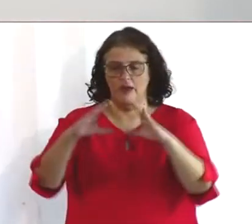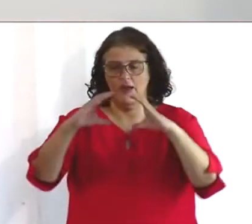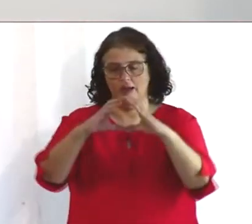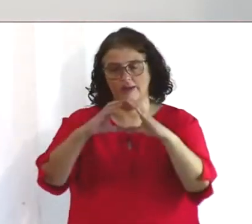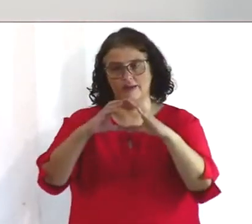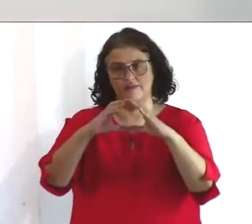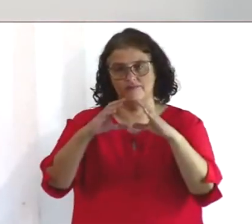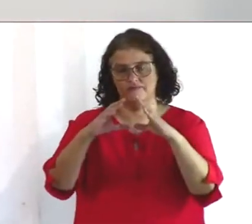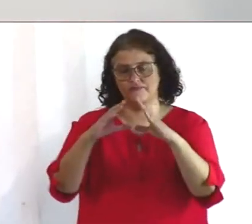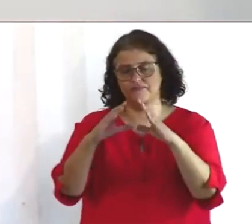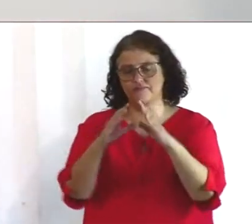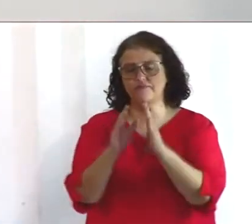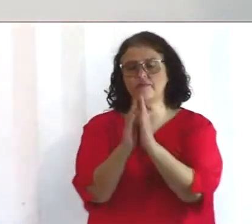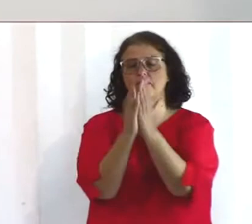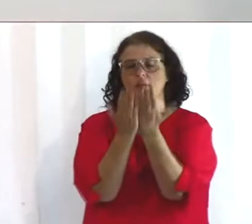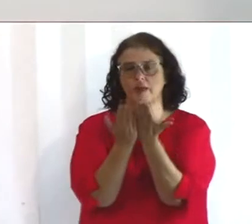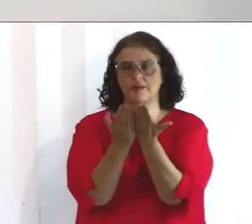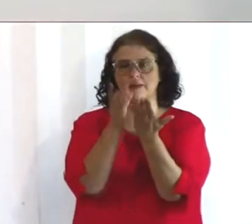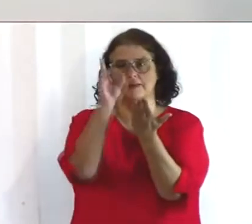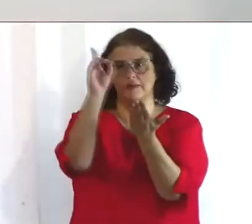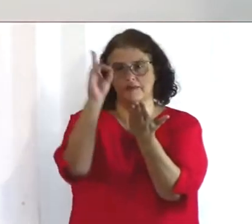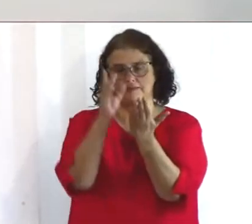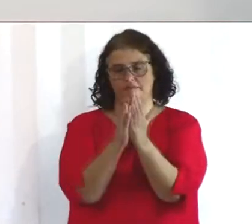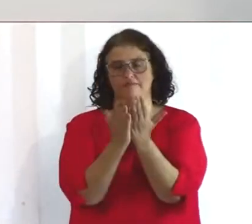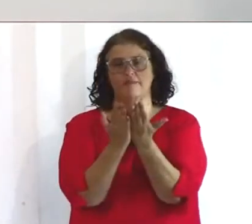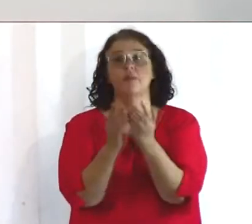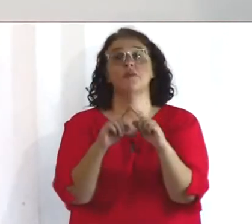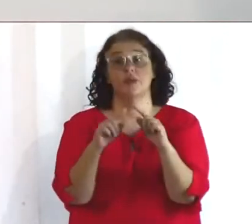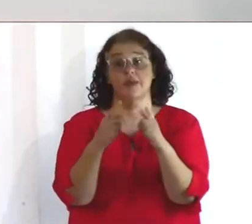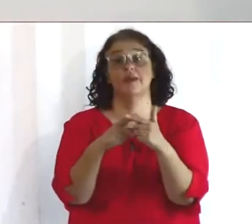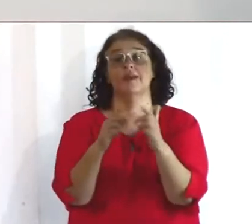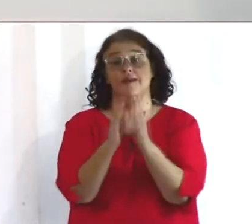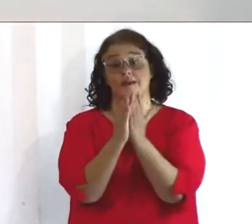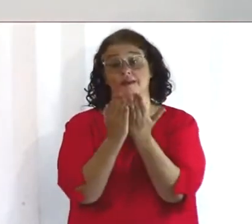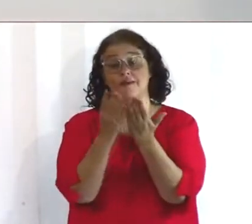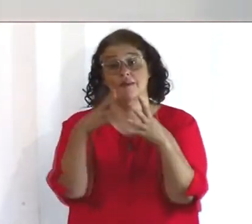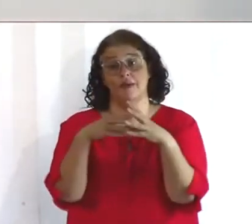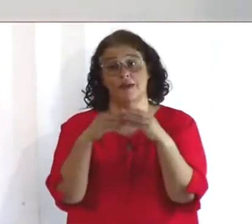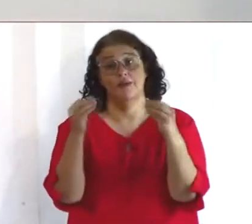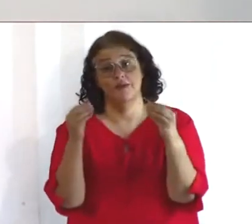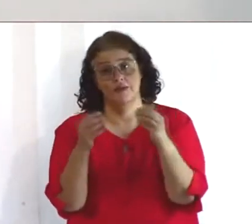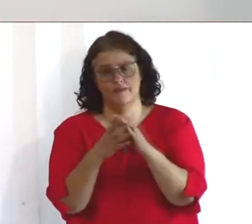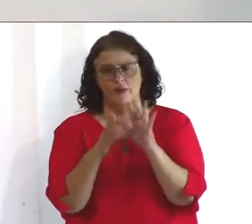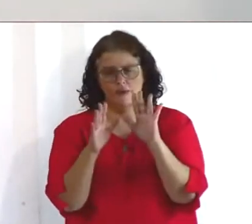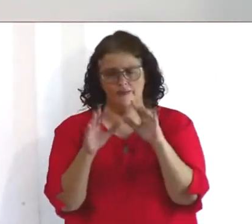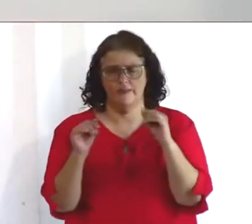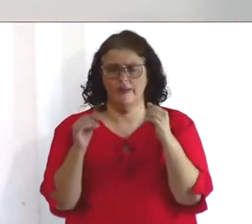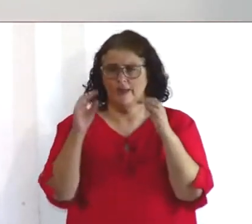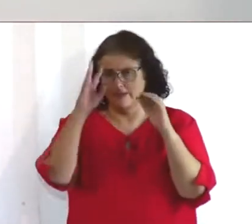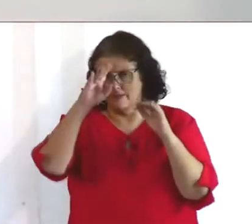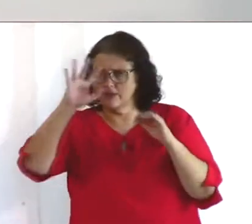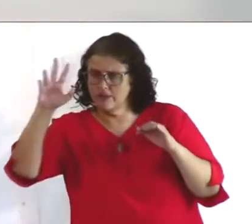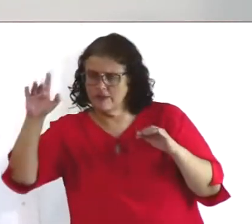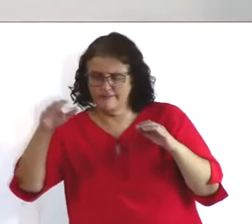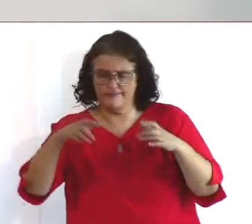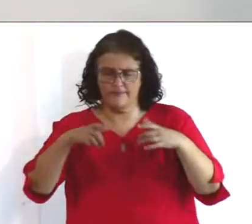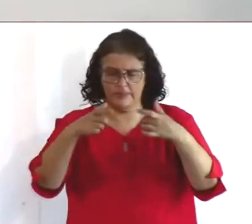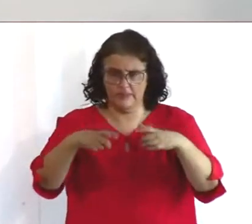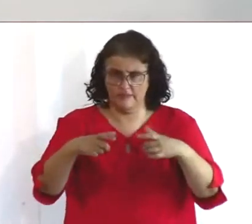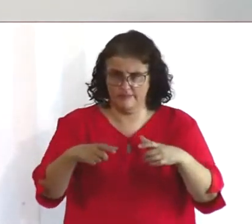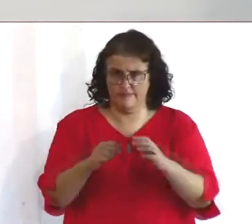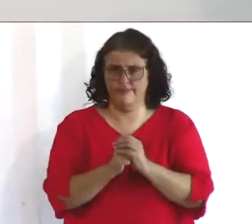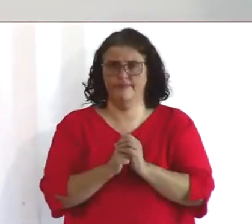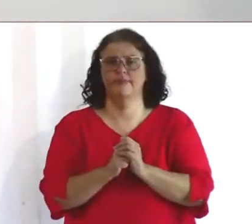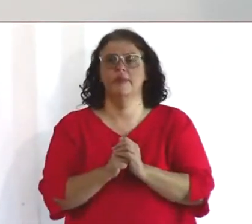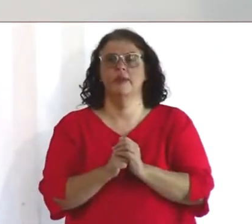Bíblia é a palavra que cura. Então, crianças, imaginem uma cidade e então façam